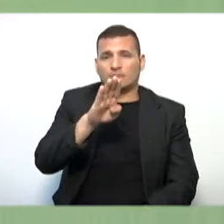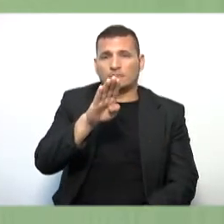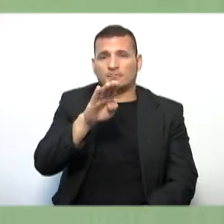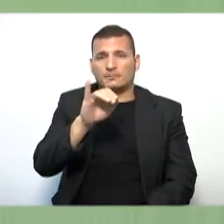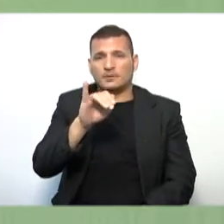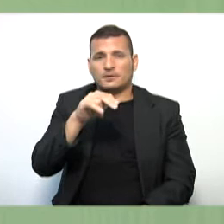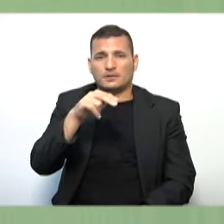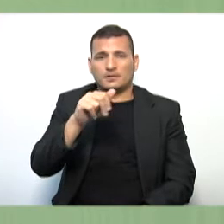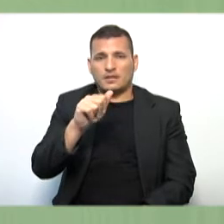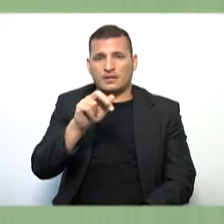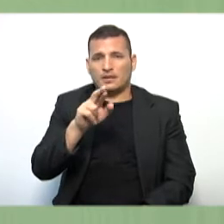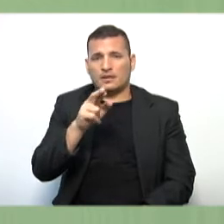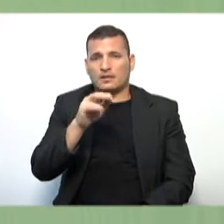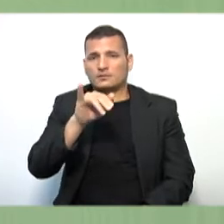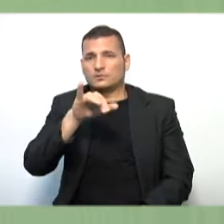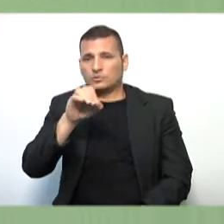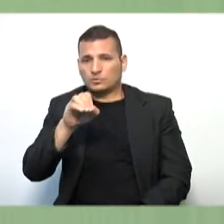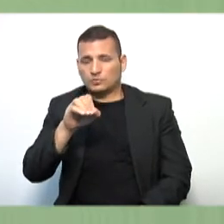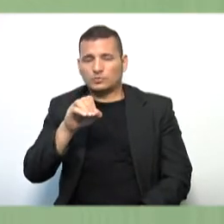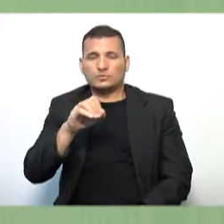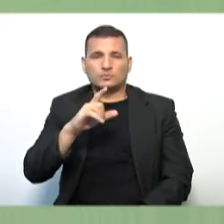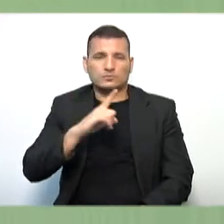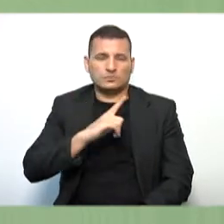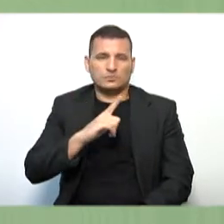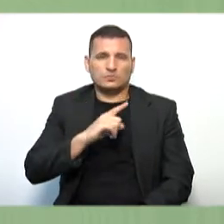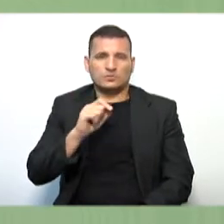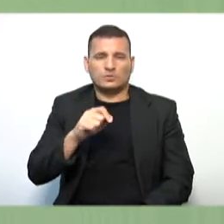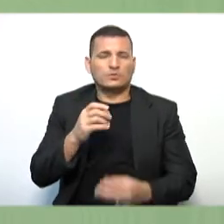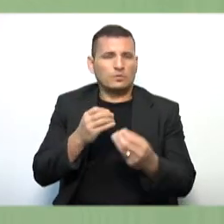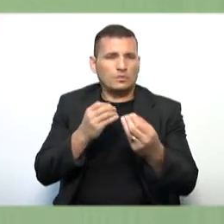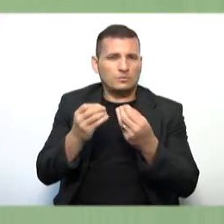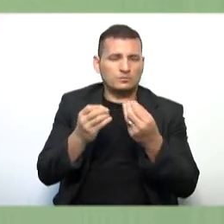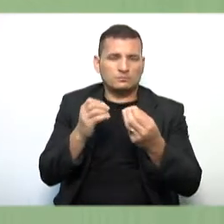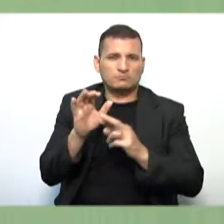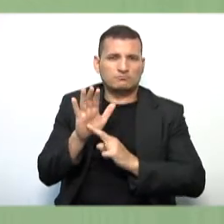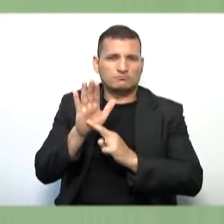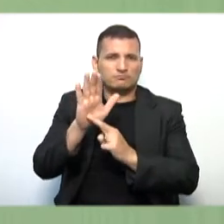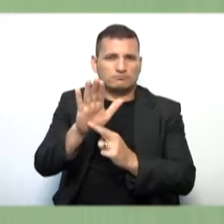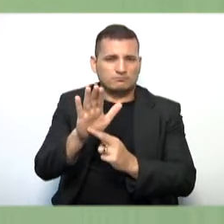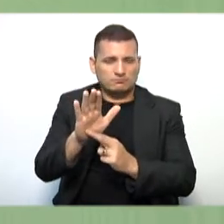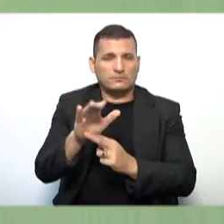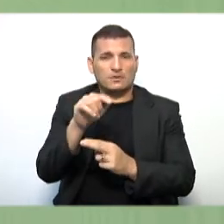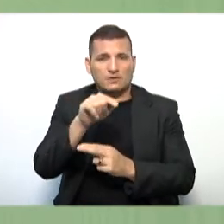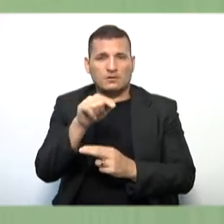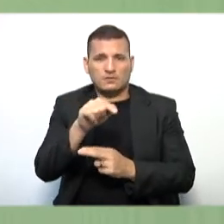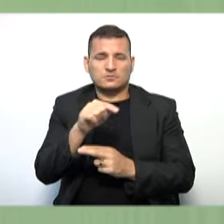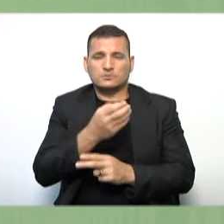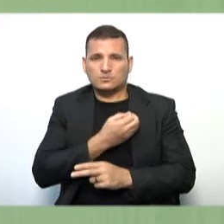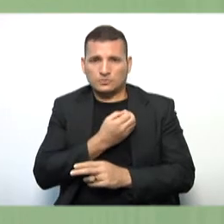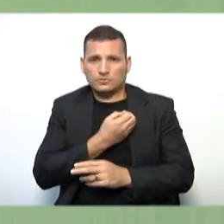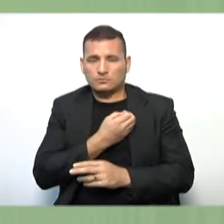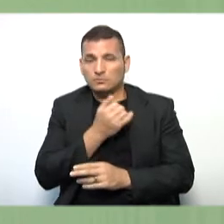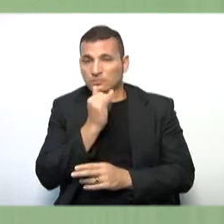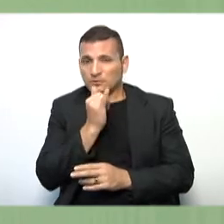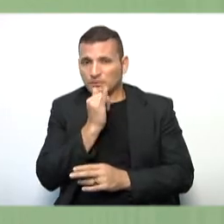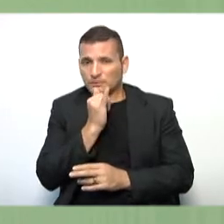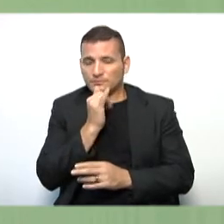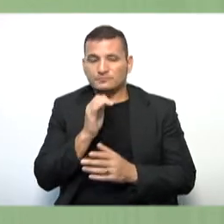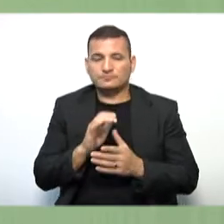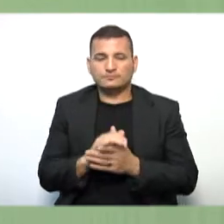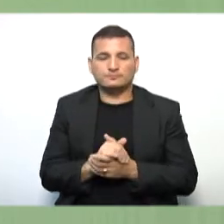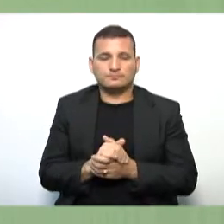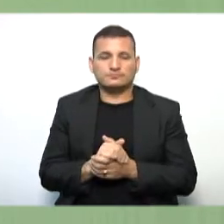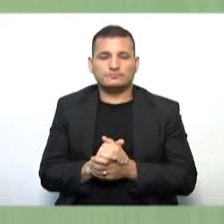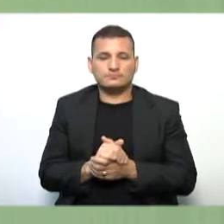base 2, nós temos aí a forma de representar, né, esses valores. Por exemplo,